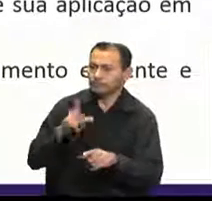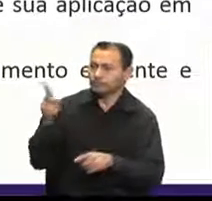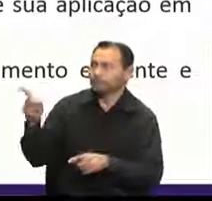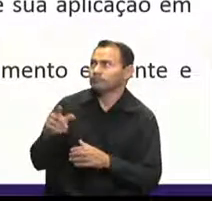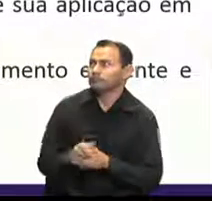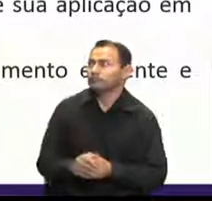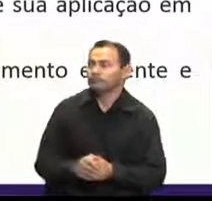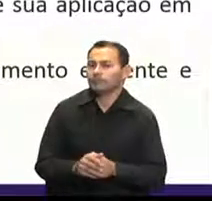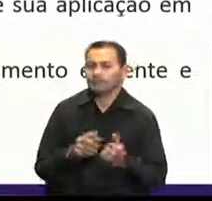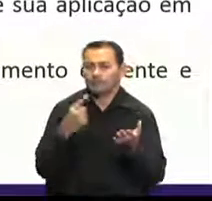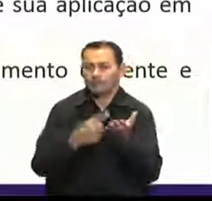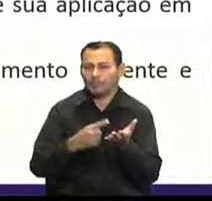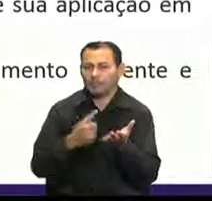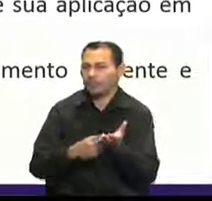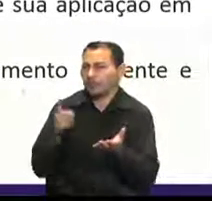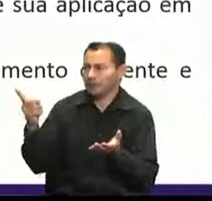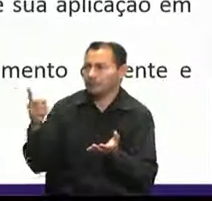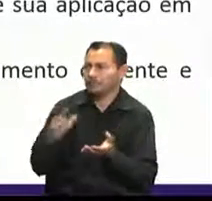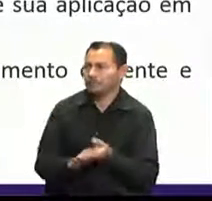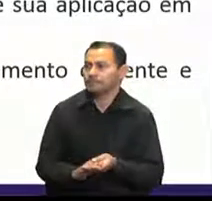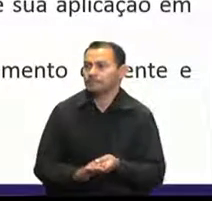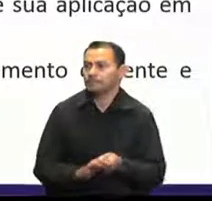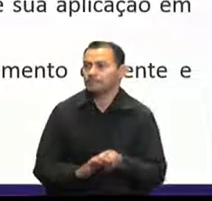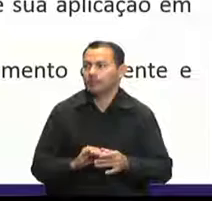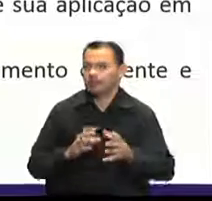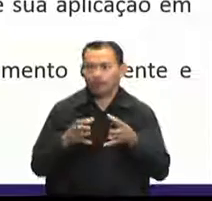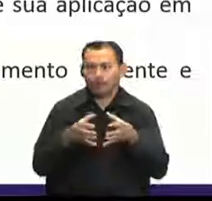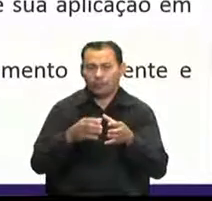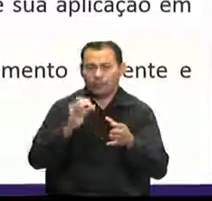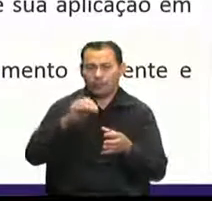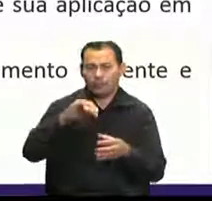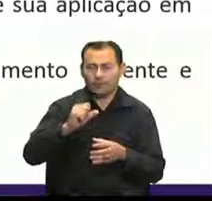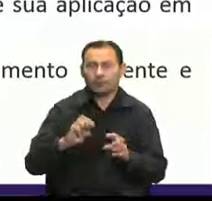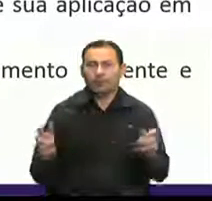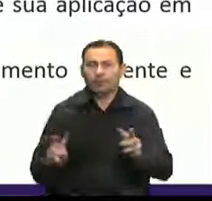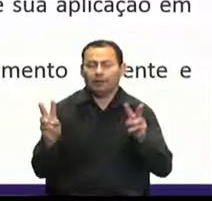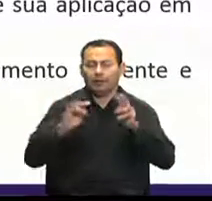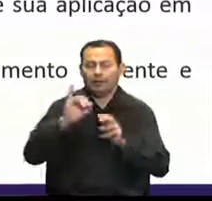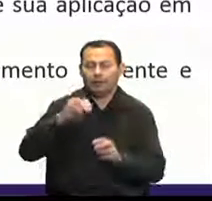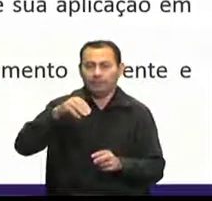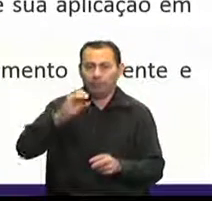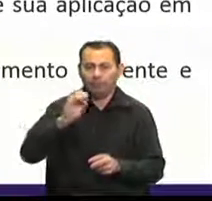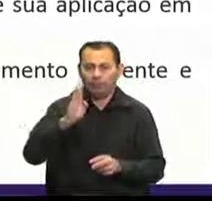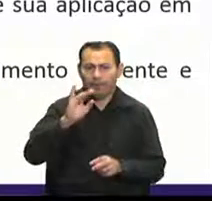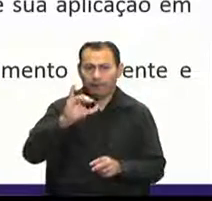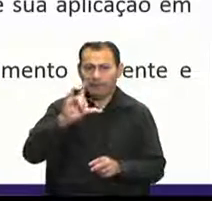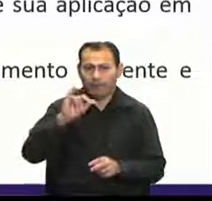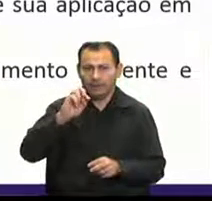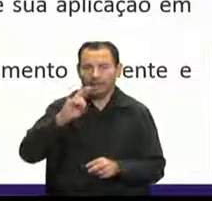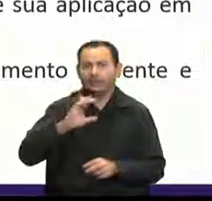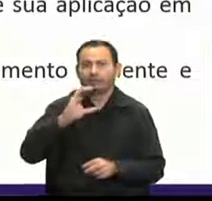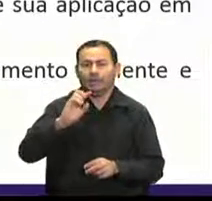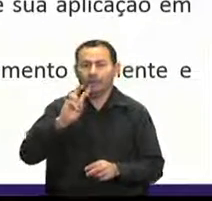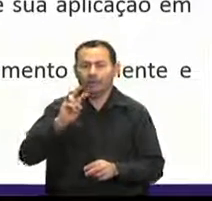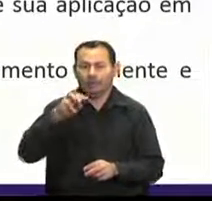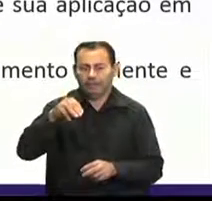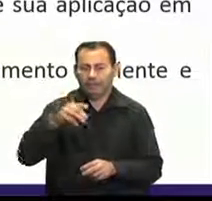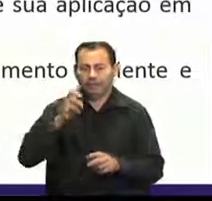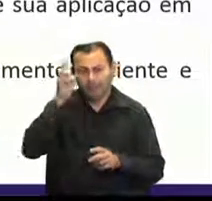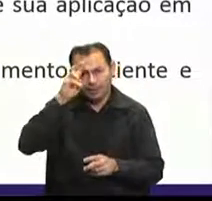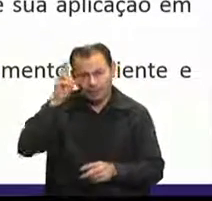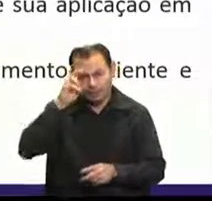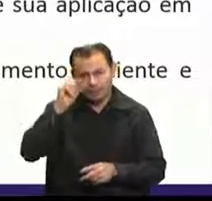as funções da comissão de valores mobiliários cvm lembrando